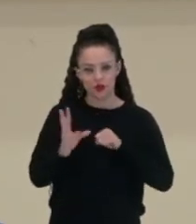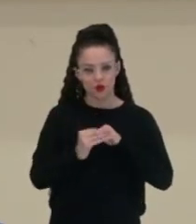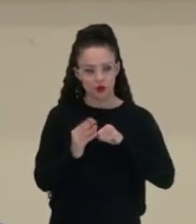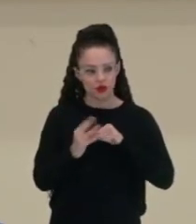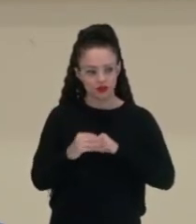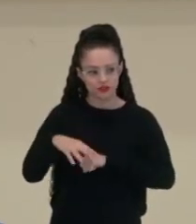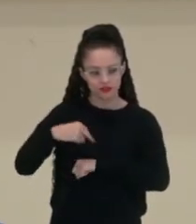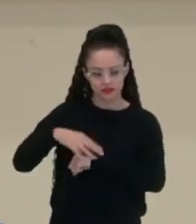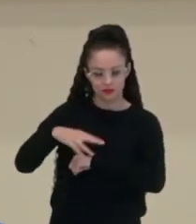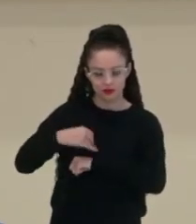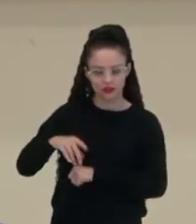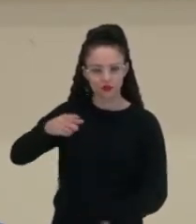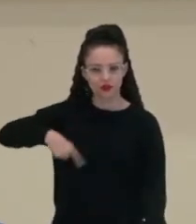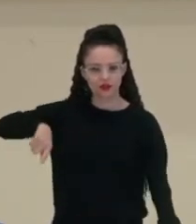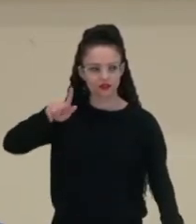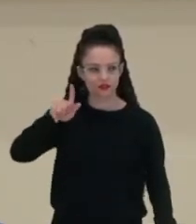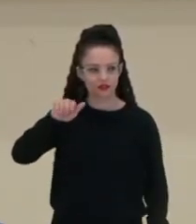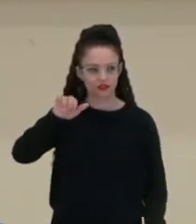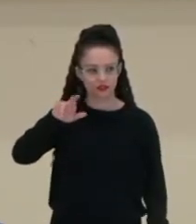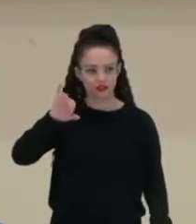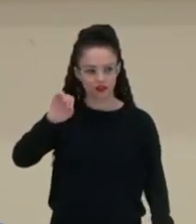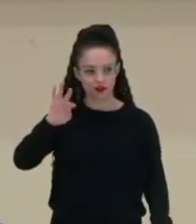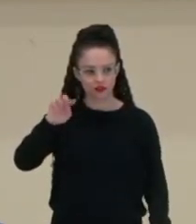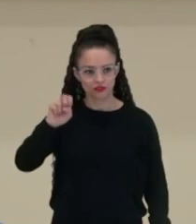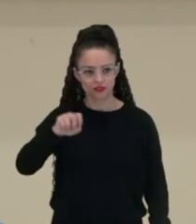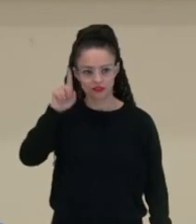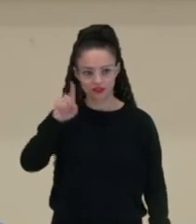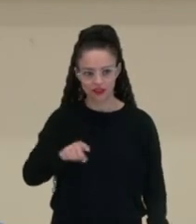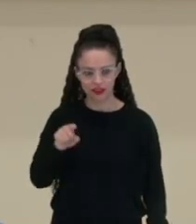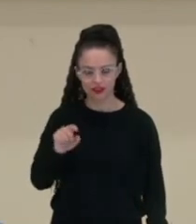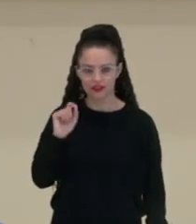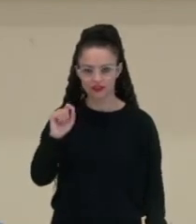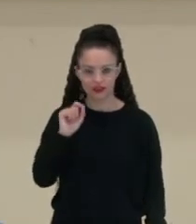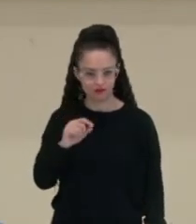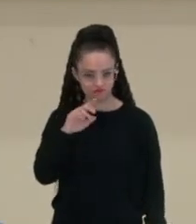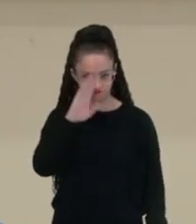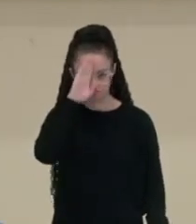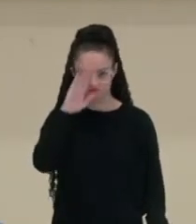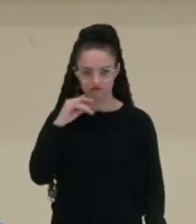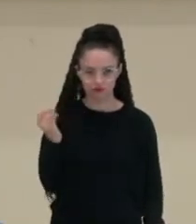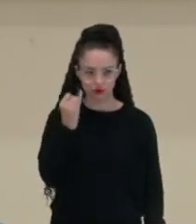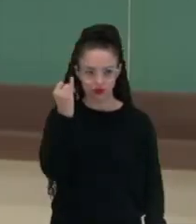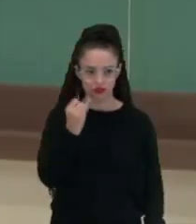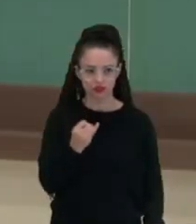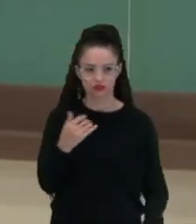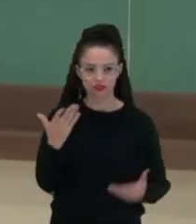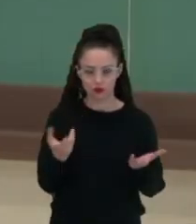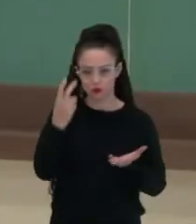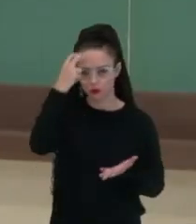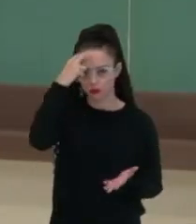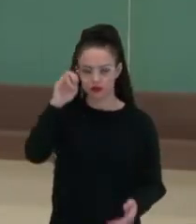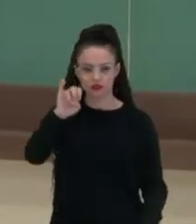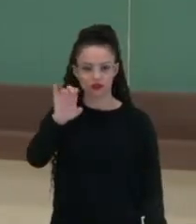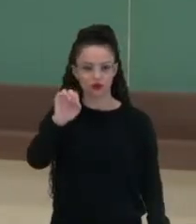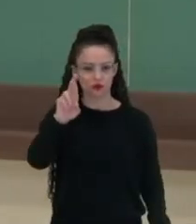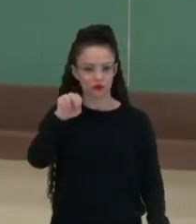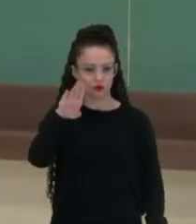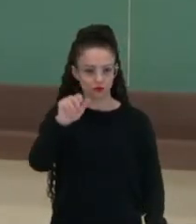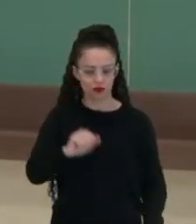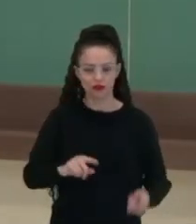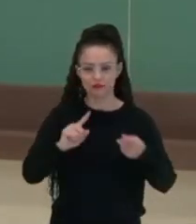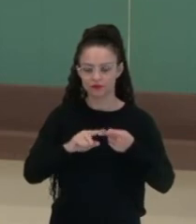conhecimento, né? Então, os griots são figuras sagradas na cultura iorubá, né? Então, quando a gente falar em cultura iorubá, a gente está